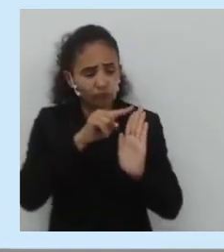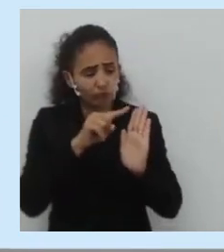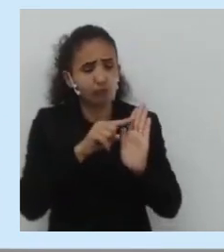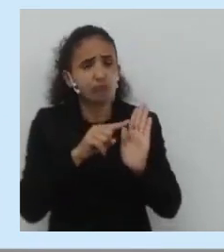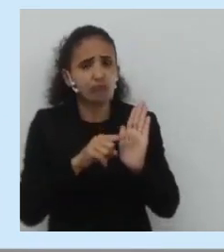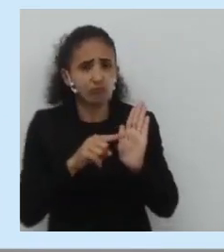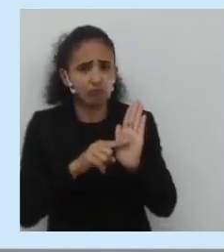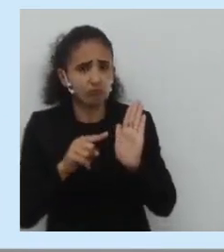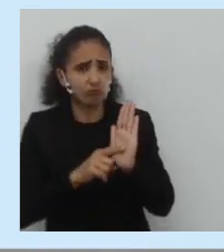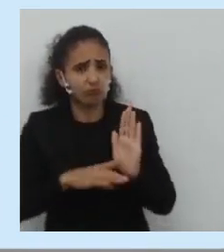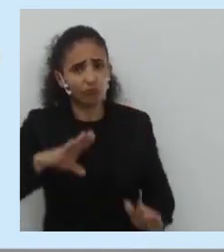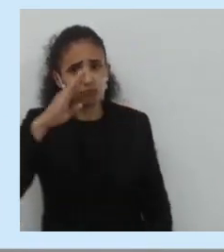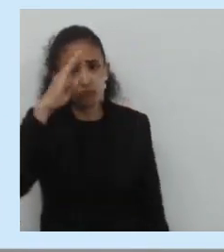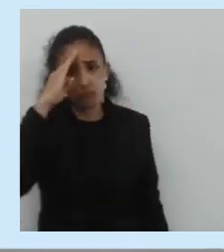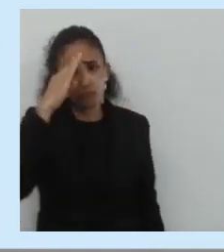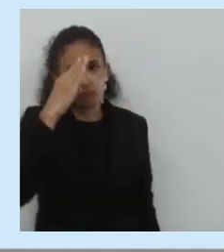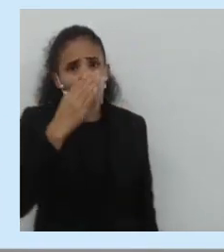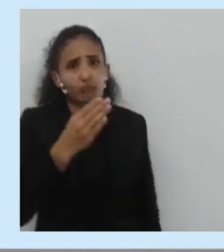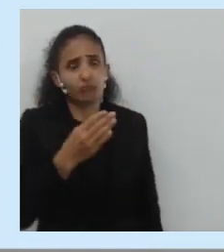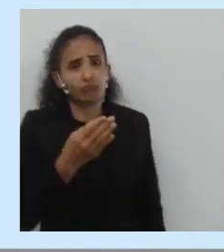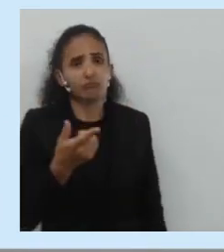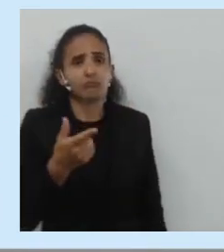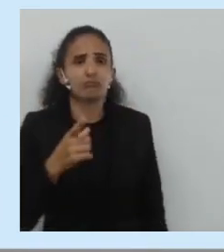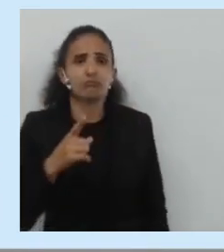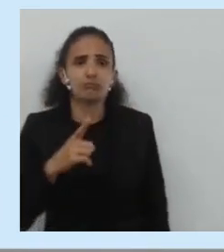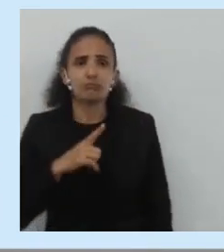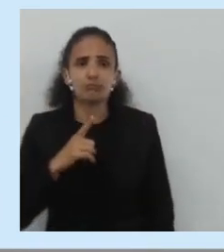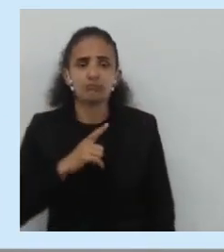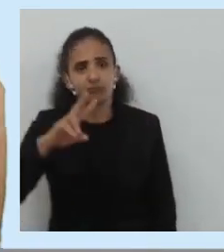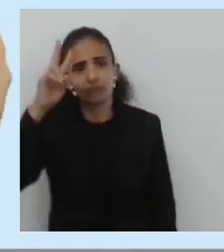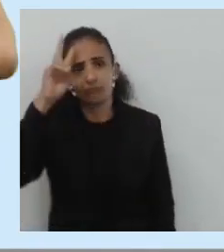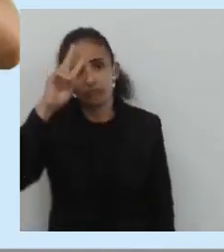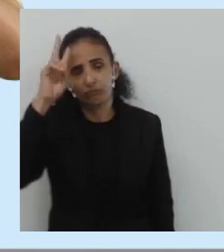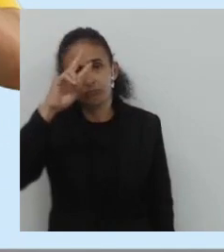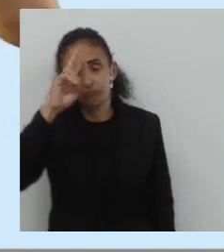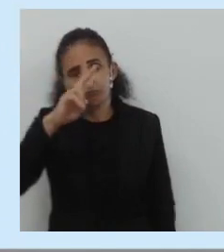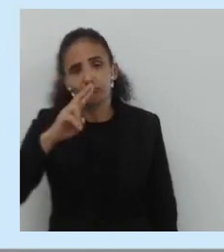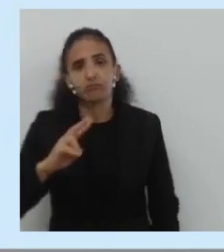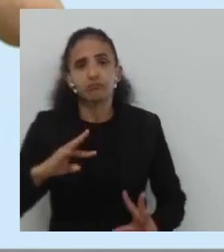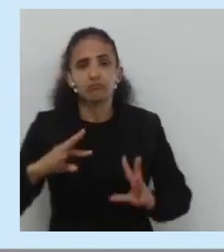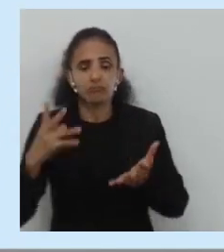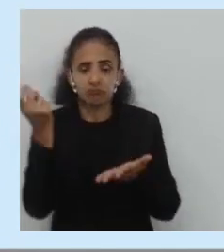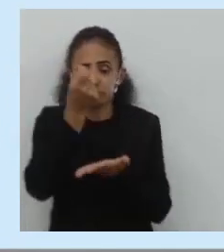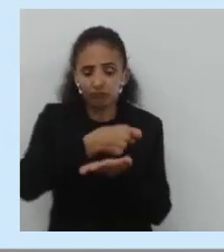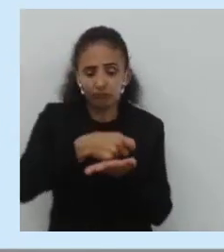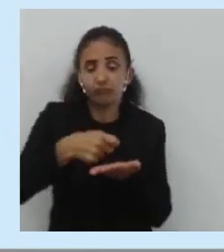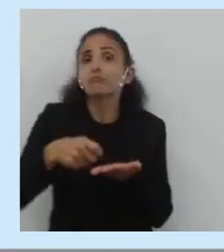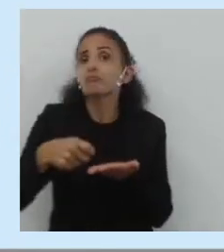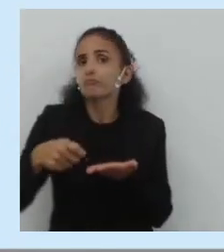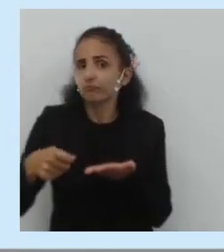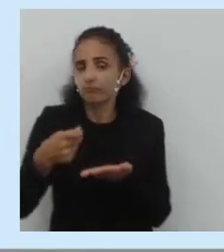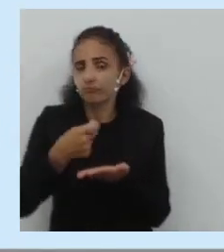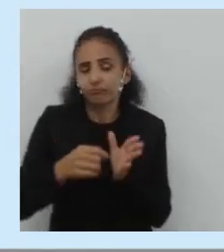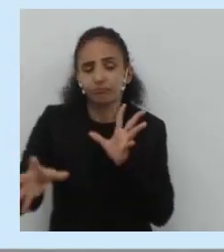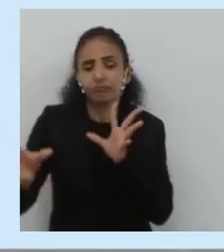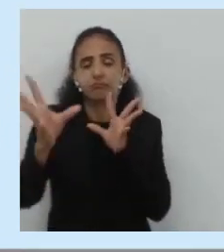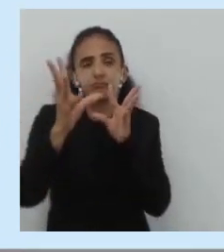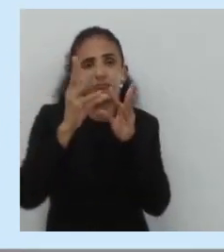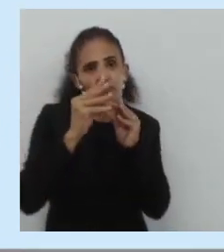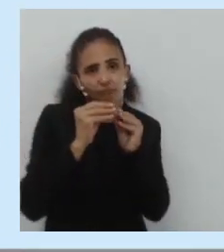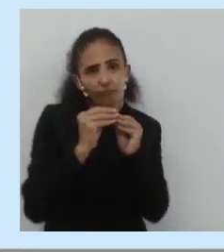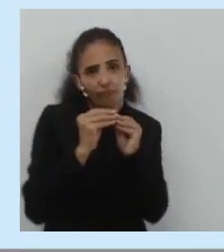pontos principais. Então, e que é esse treino? Lembrar sempre que a tomada de nota e o resumo,